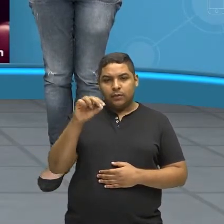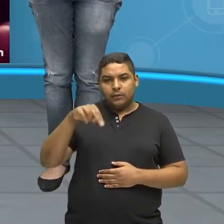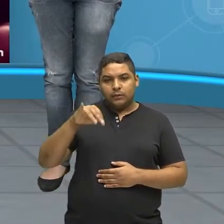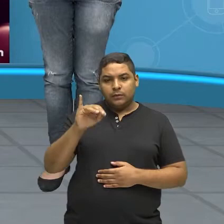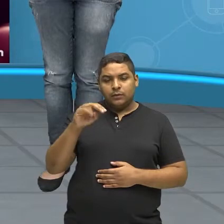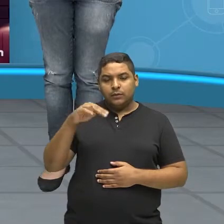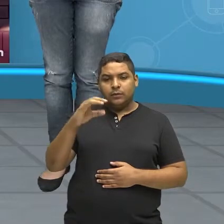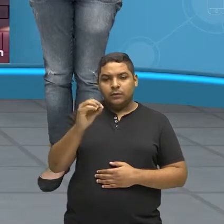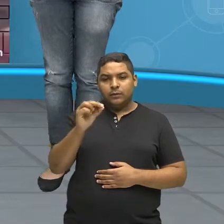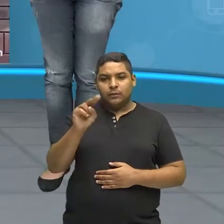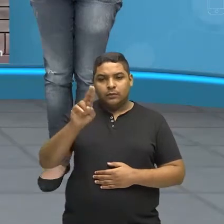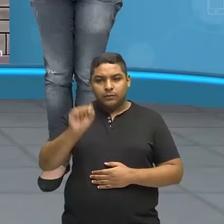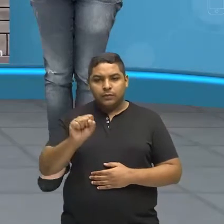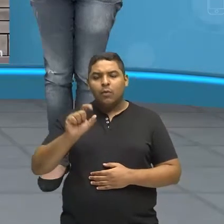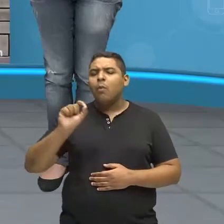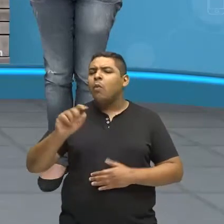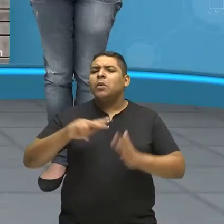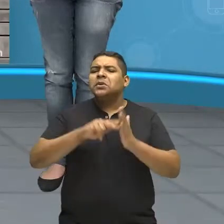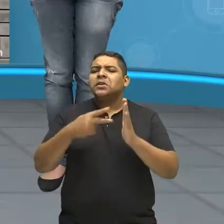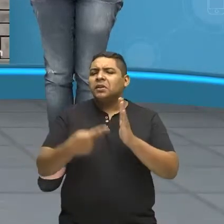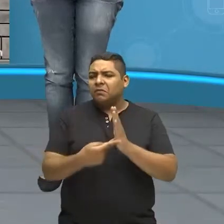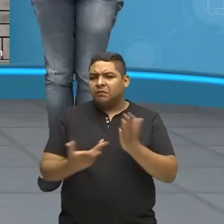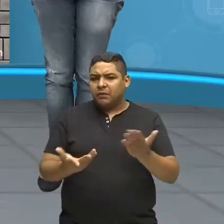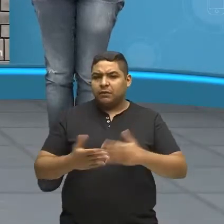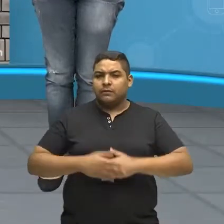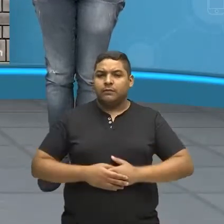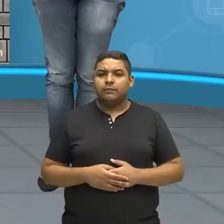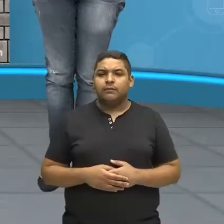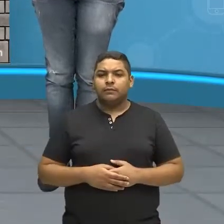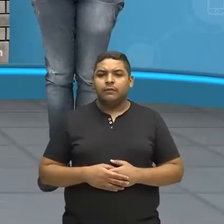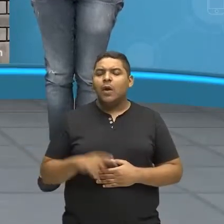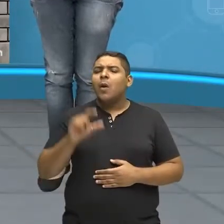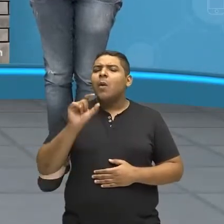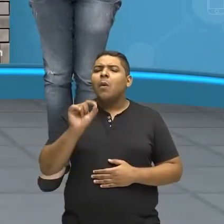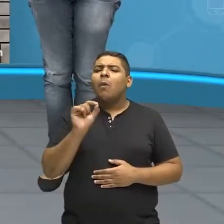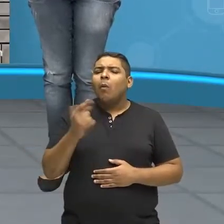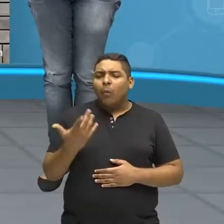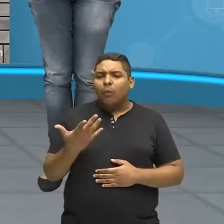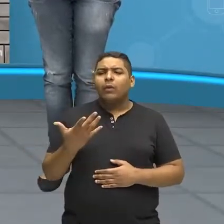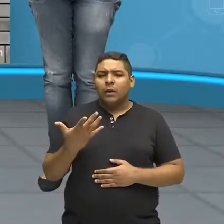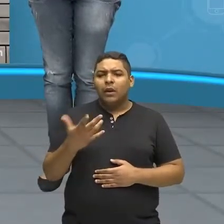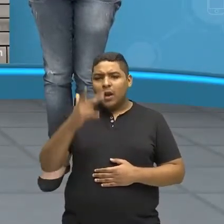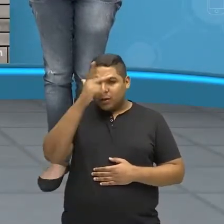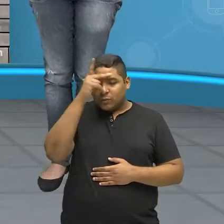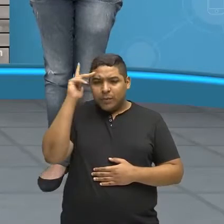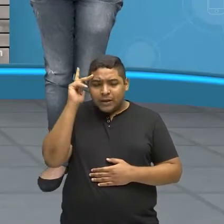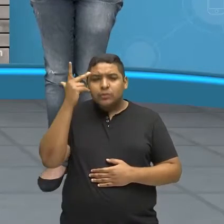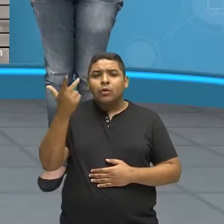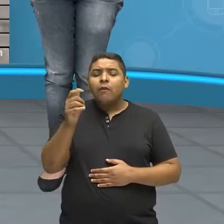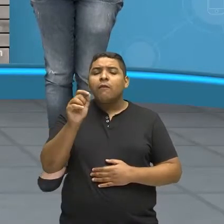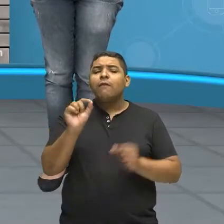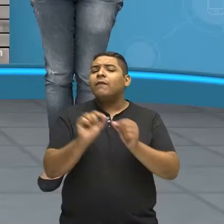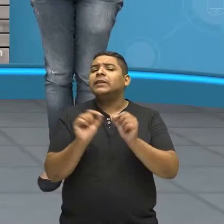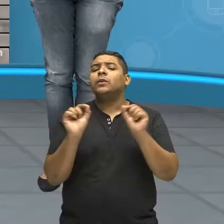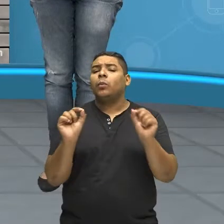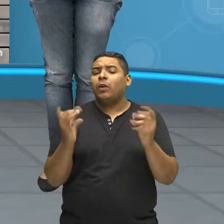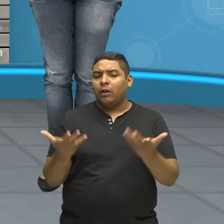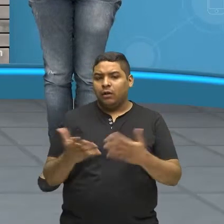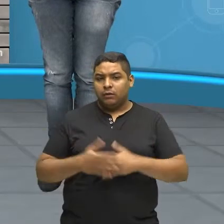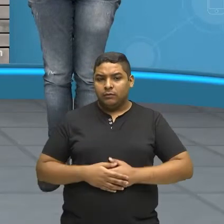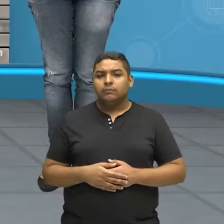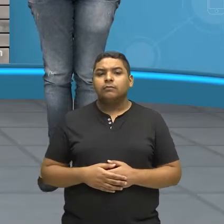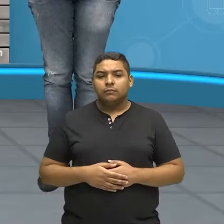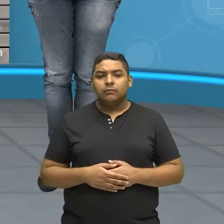movie. O que significa esse present continuous? O que essas pessoas estão fazendo nesse momento? Elas estão fazendo essa